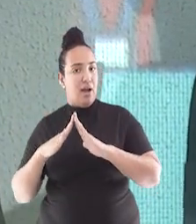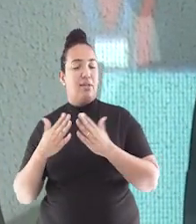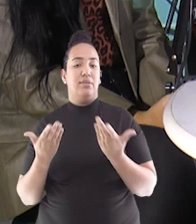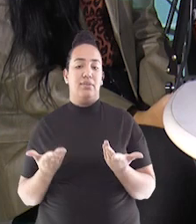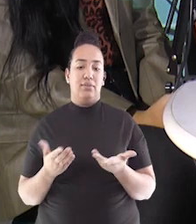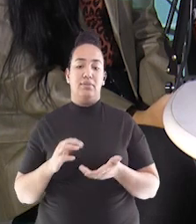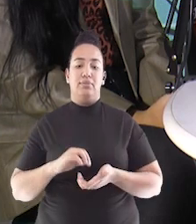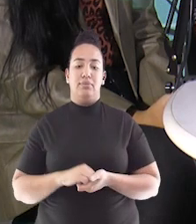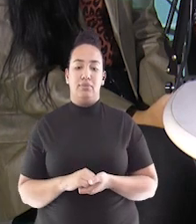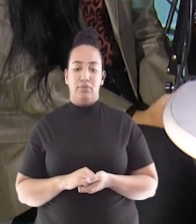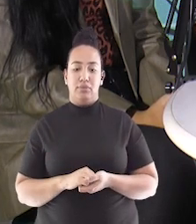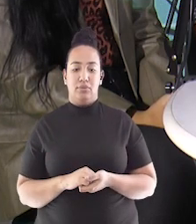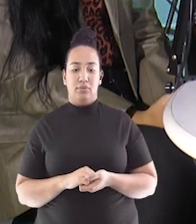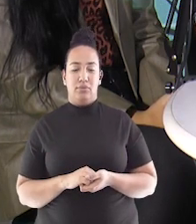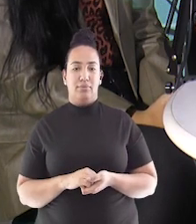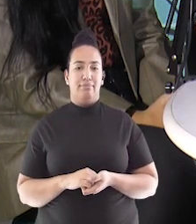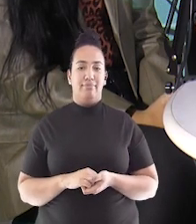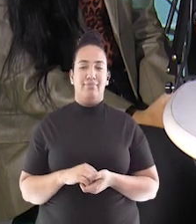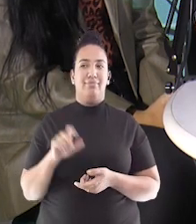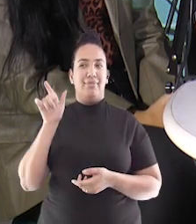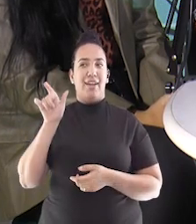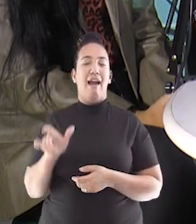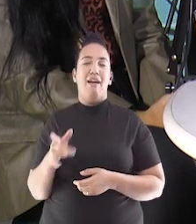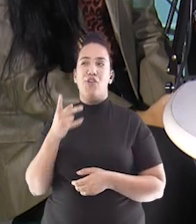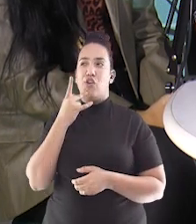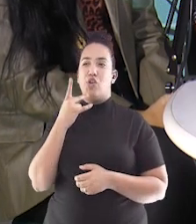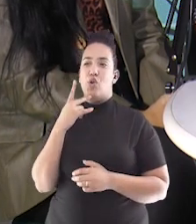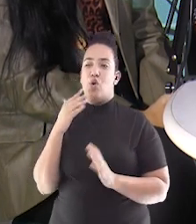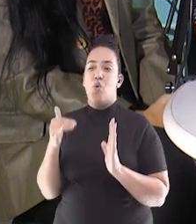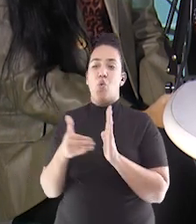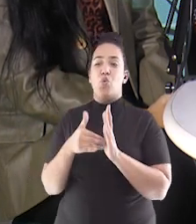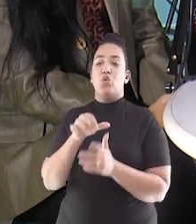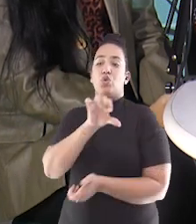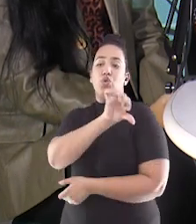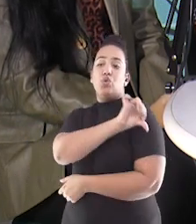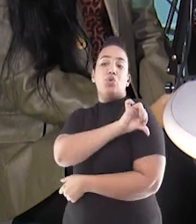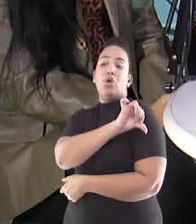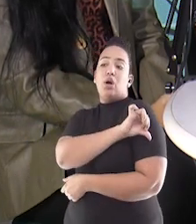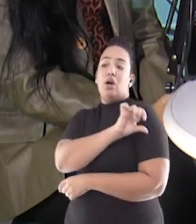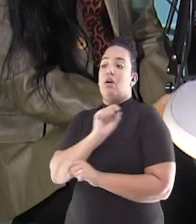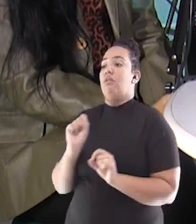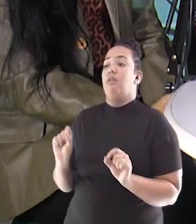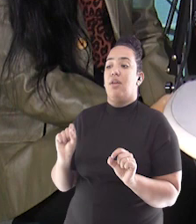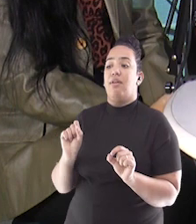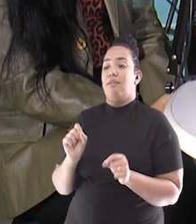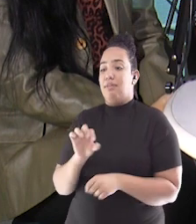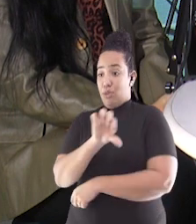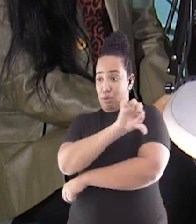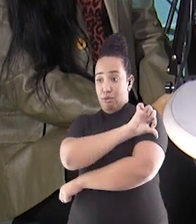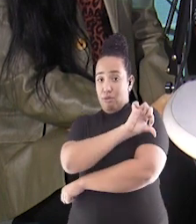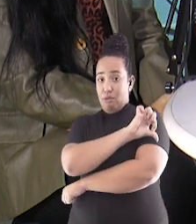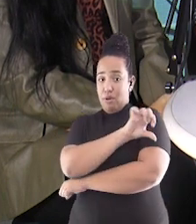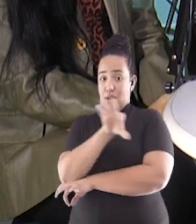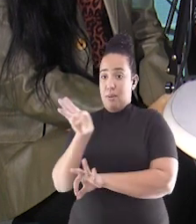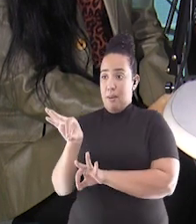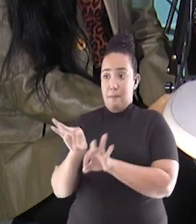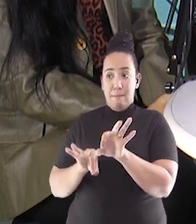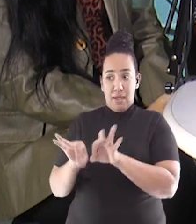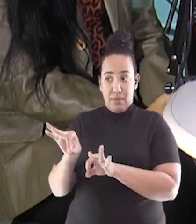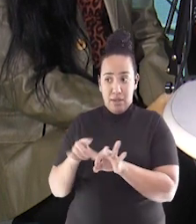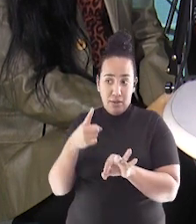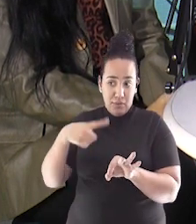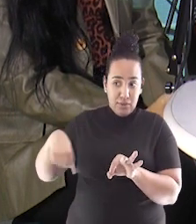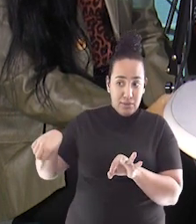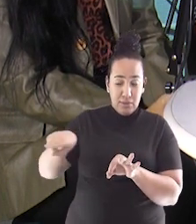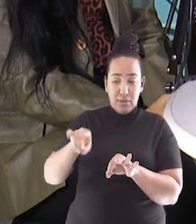etc. Então, aí ele falou assim, no último ano. Último ano do quê? Vocês estão no 9º ano. Vocês estão se